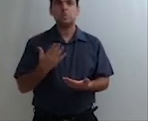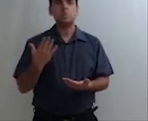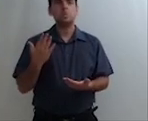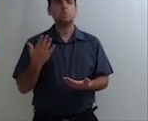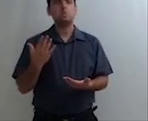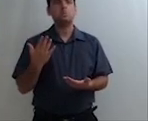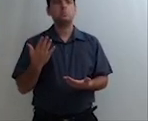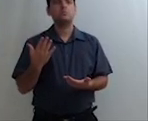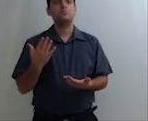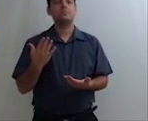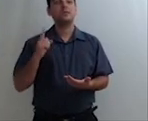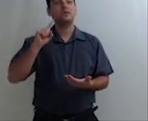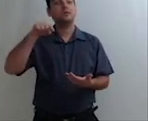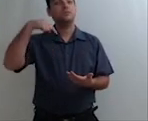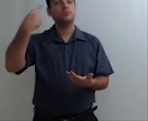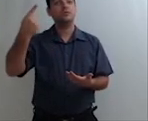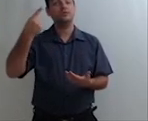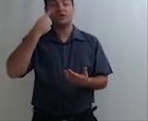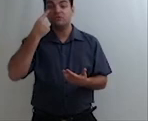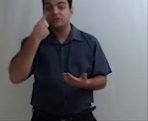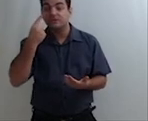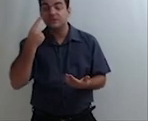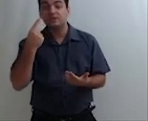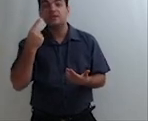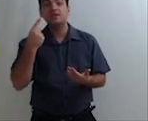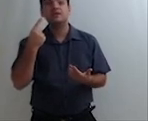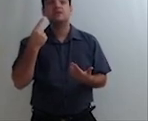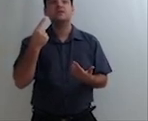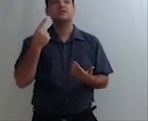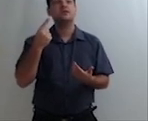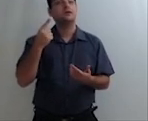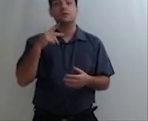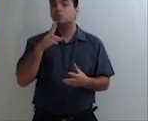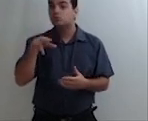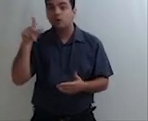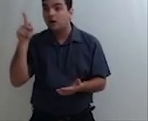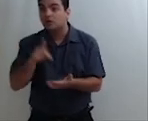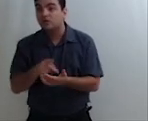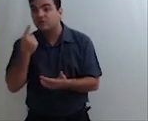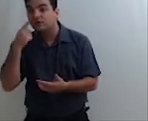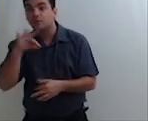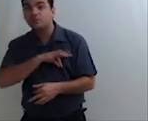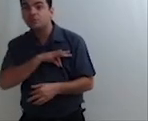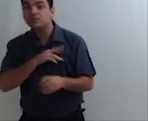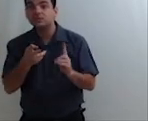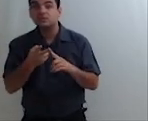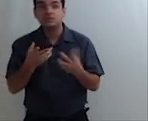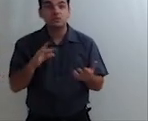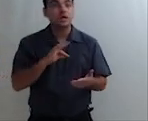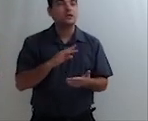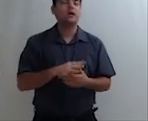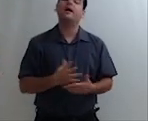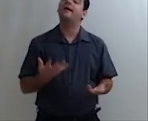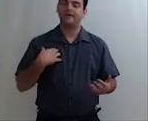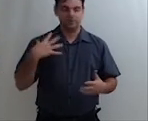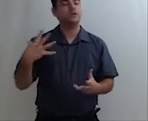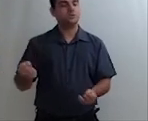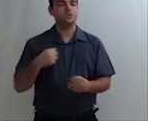a certeza absoluta de Que tal fato não havia acontecido me senti na obrigação de